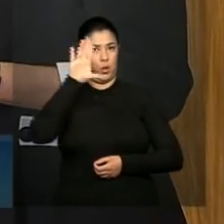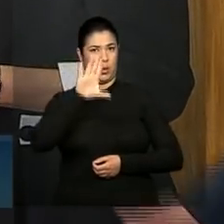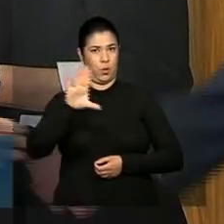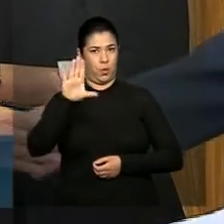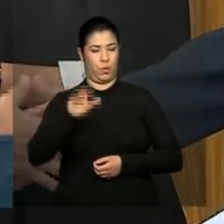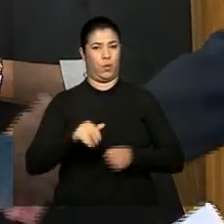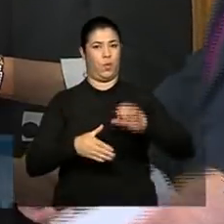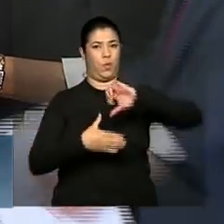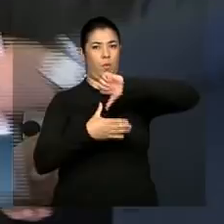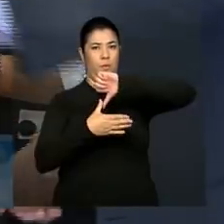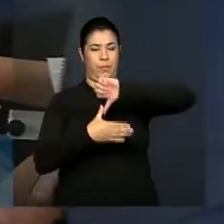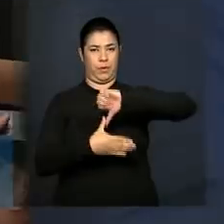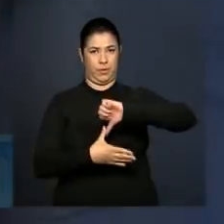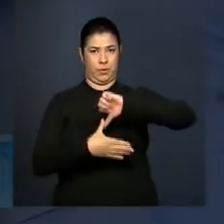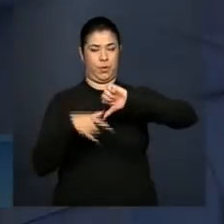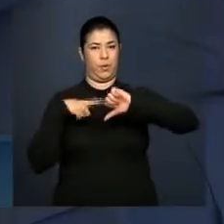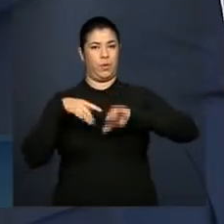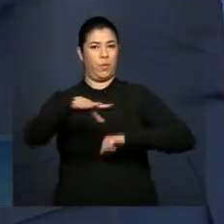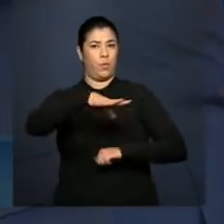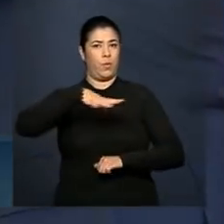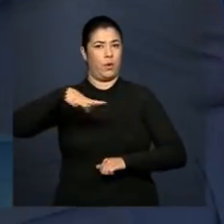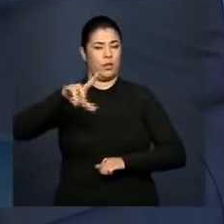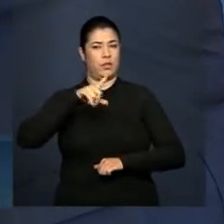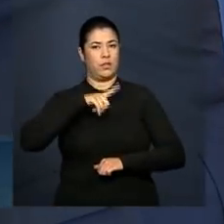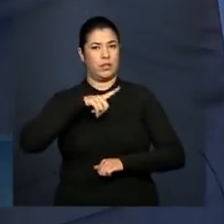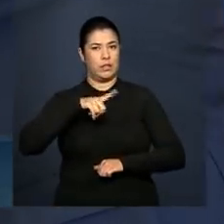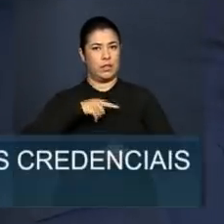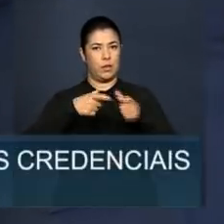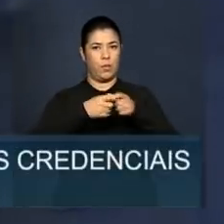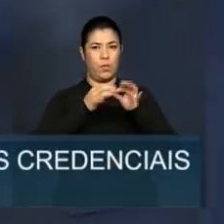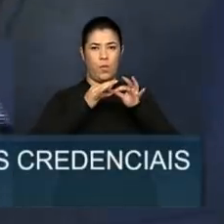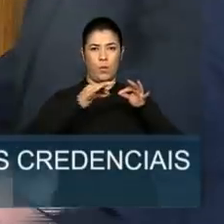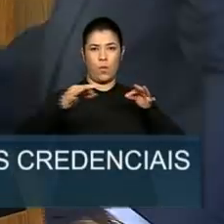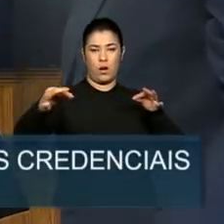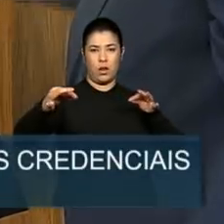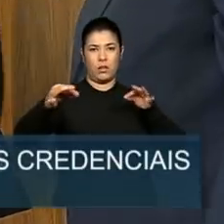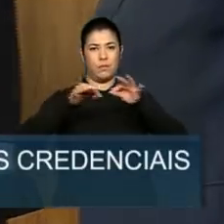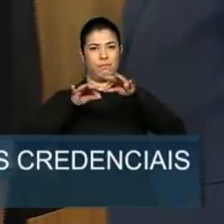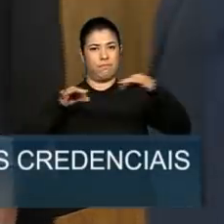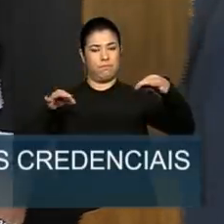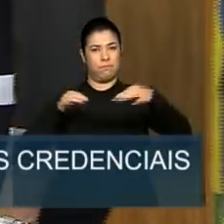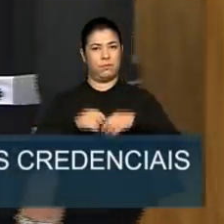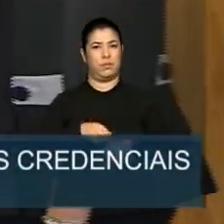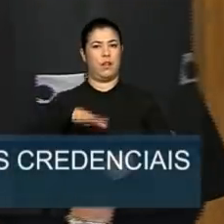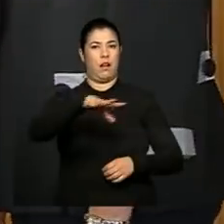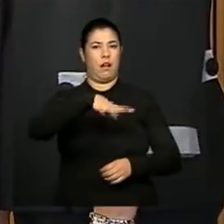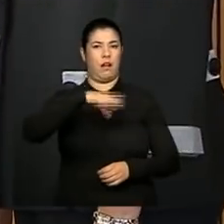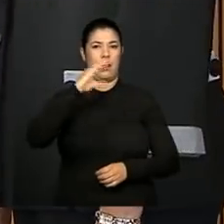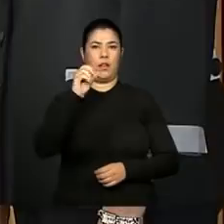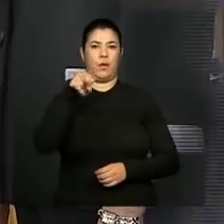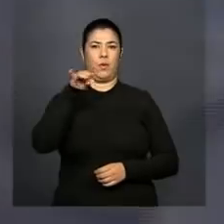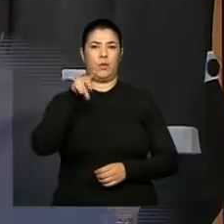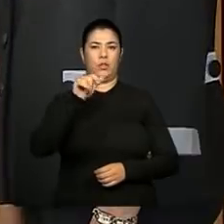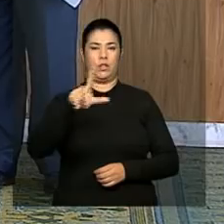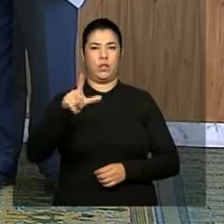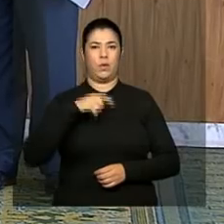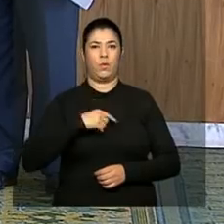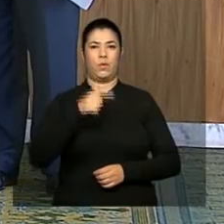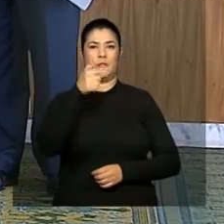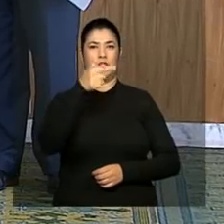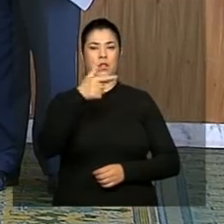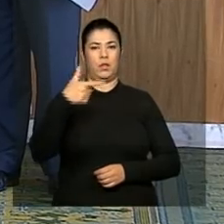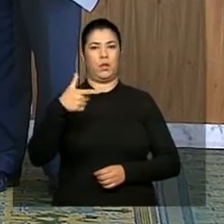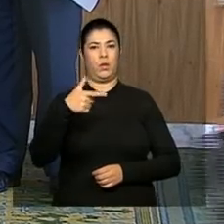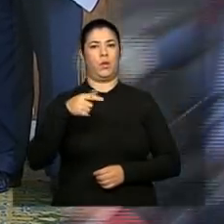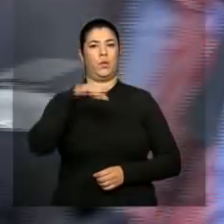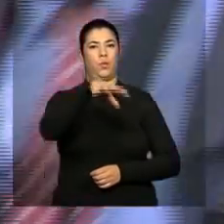da América do Sul. Seu território compreende, além da área continental, 72 ilhas no Mar do